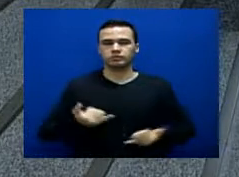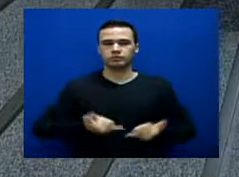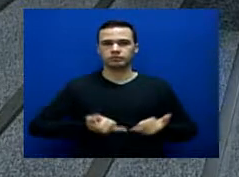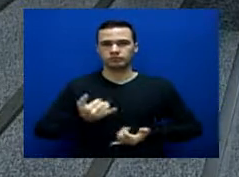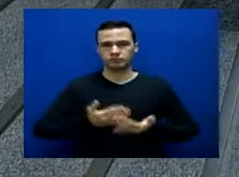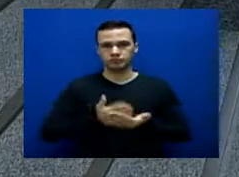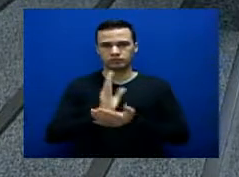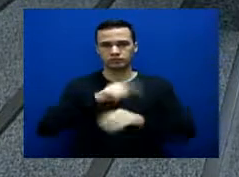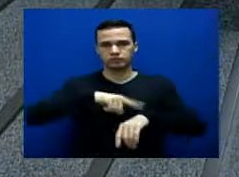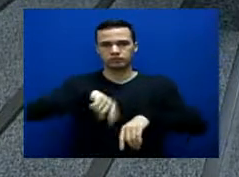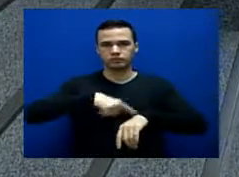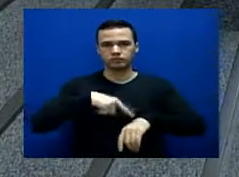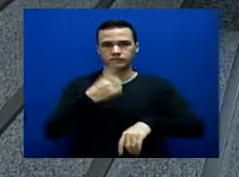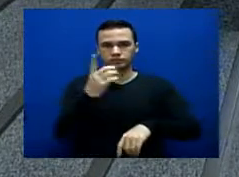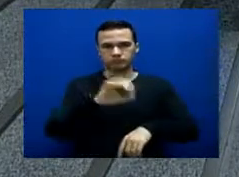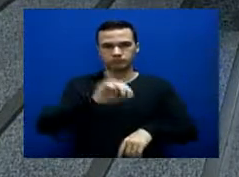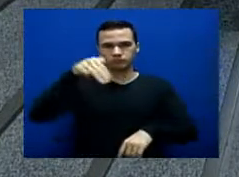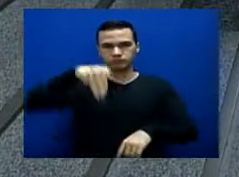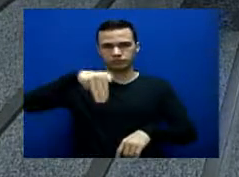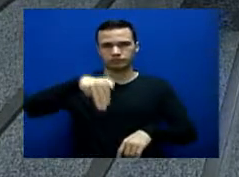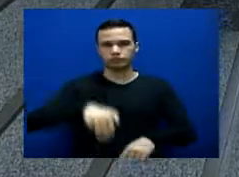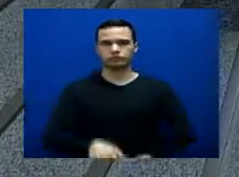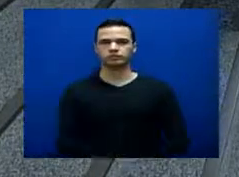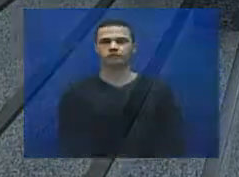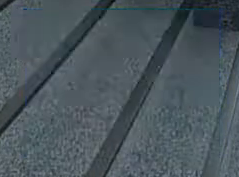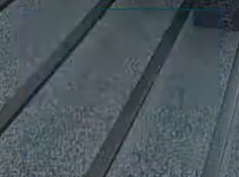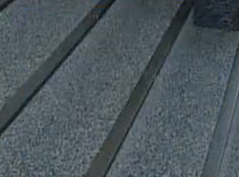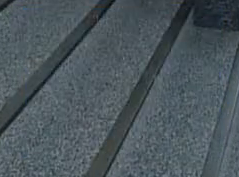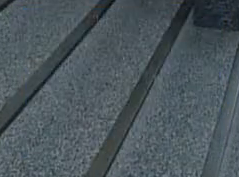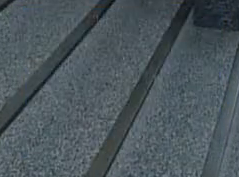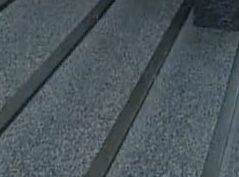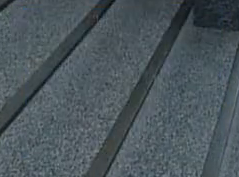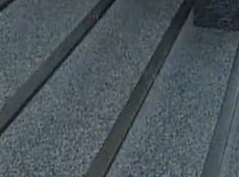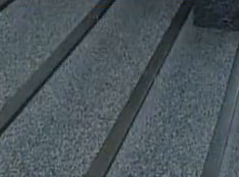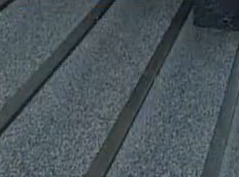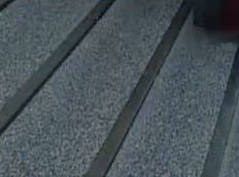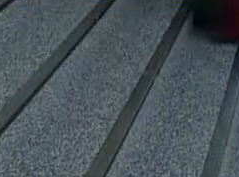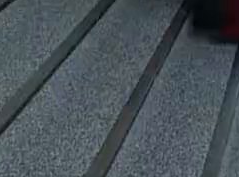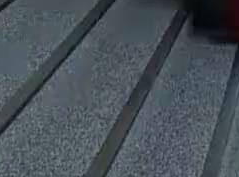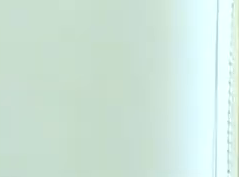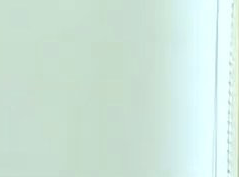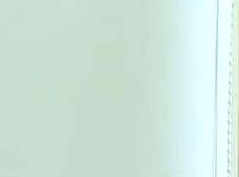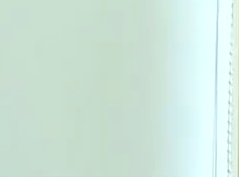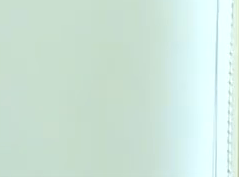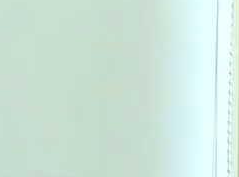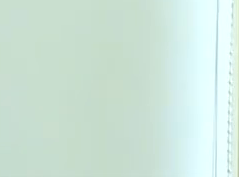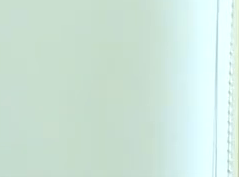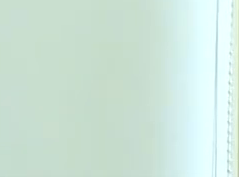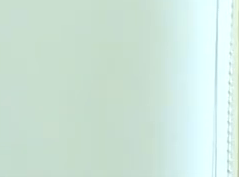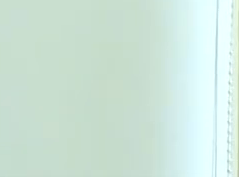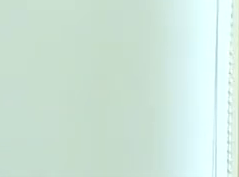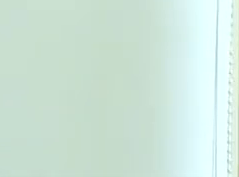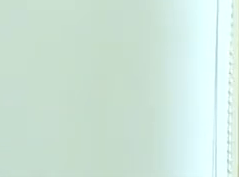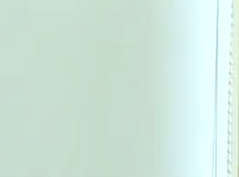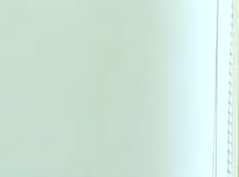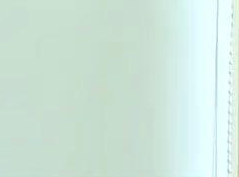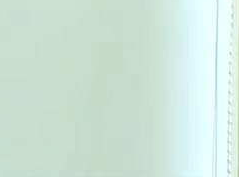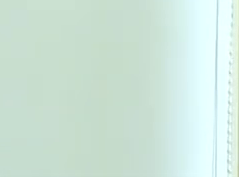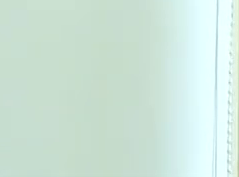Fica aprovada a suspensão por 10 minutos da sessão. Vereadora, eu só vou pedir, presidente, que a plateia